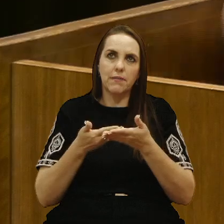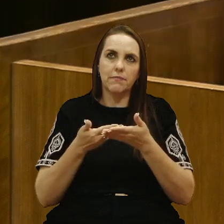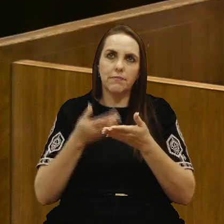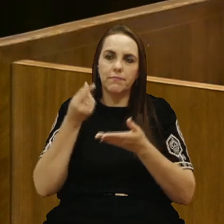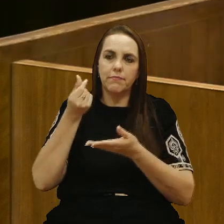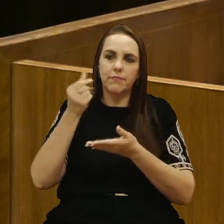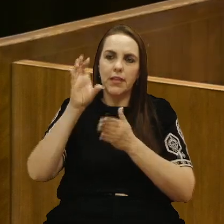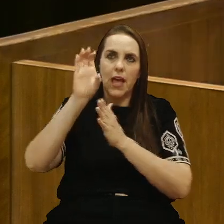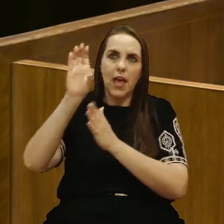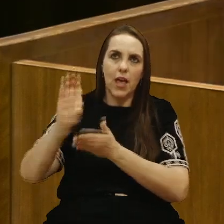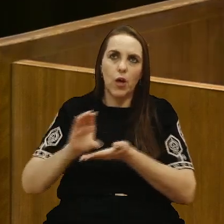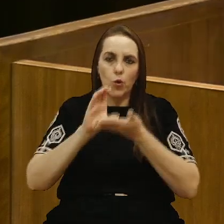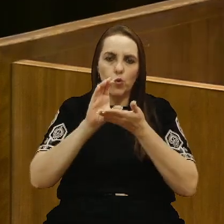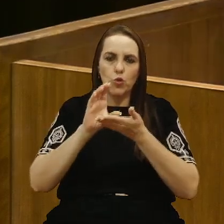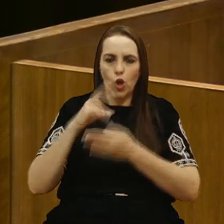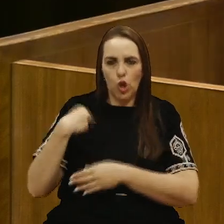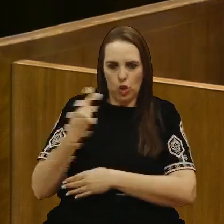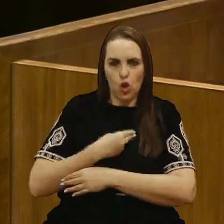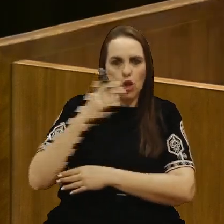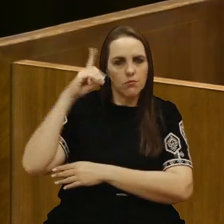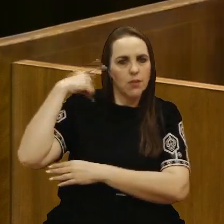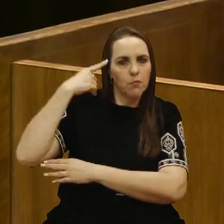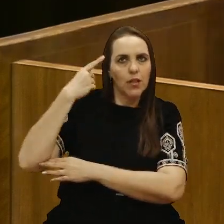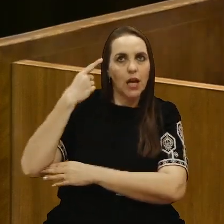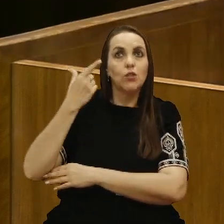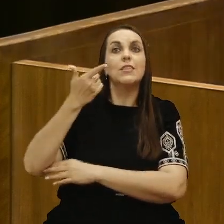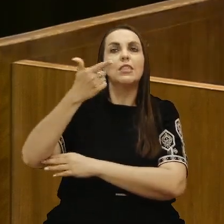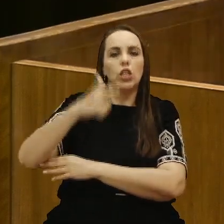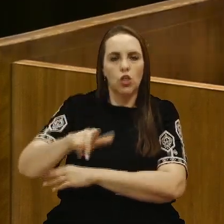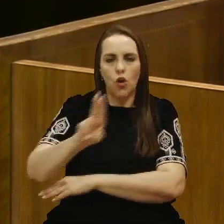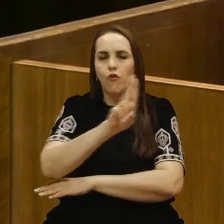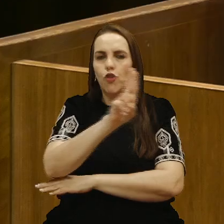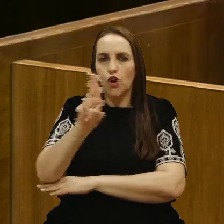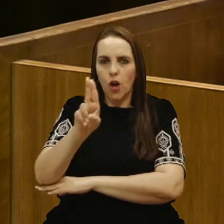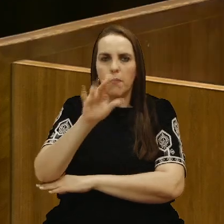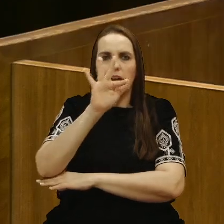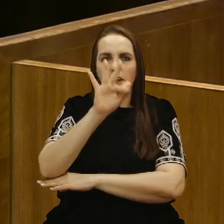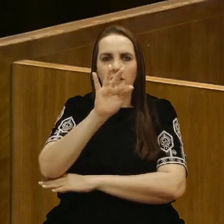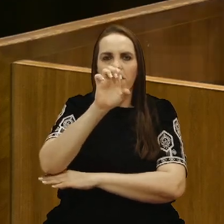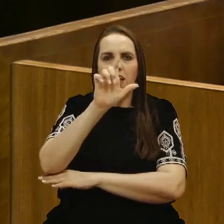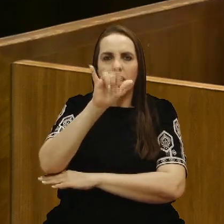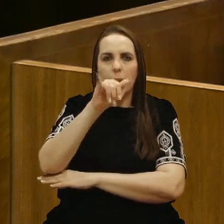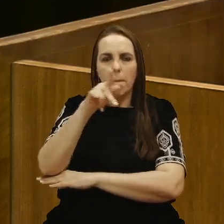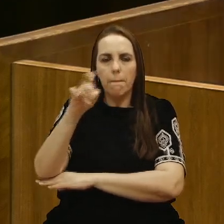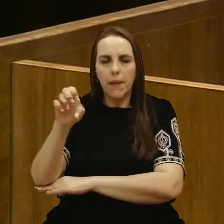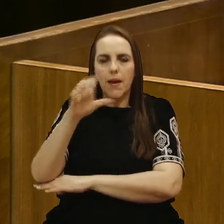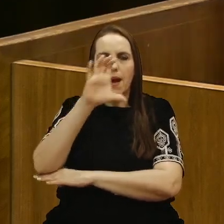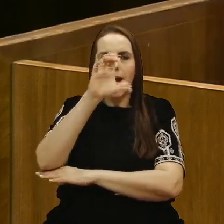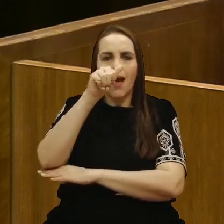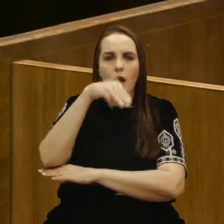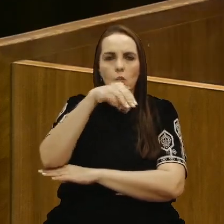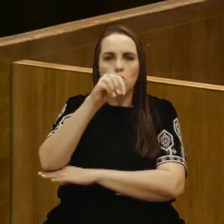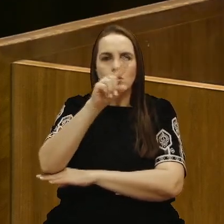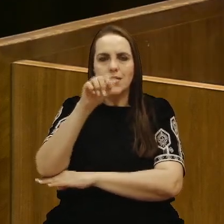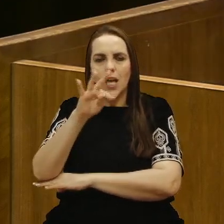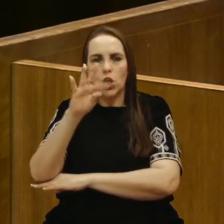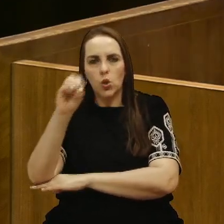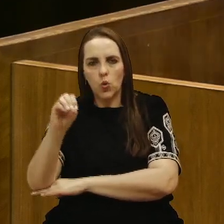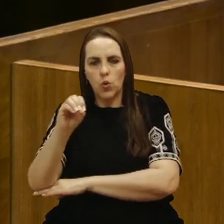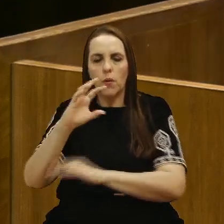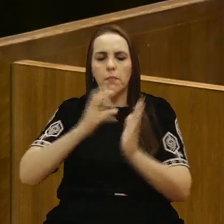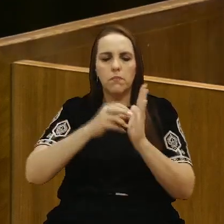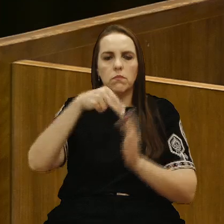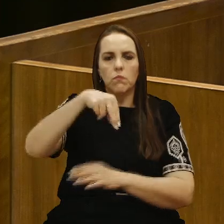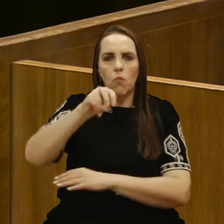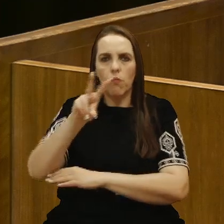recurso era do nosso deputado, novamente eu vou dizer o nome dele, Felipe Camozato, do Novo, deputado estadual,